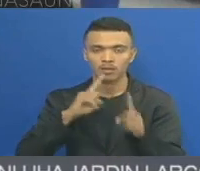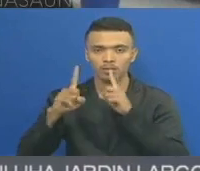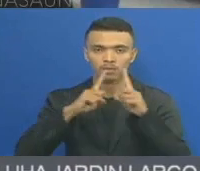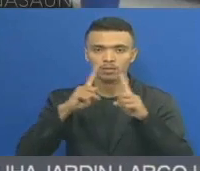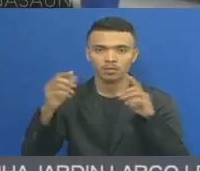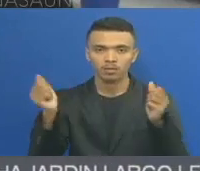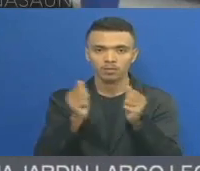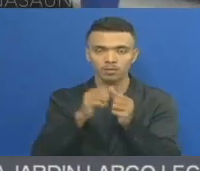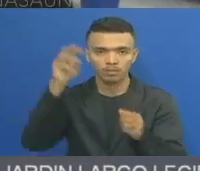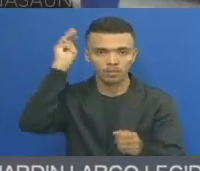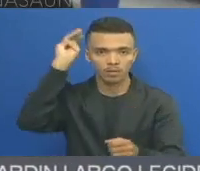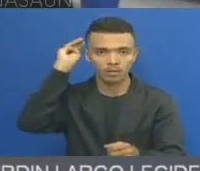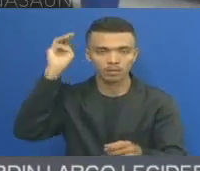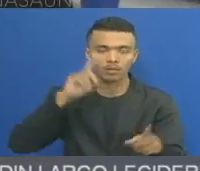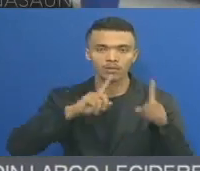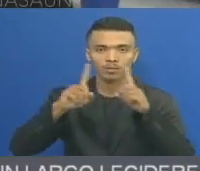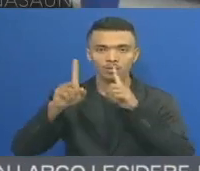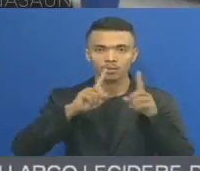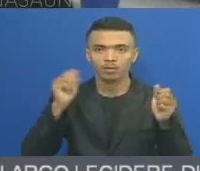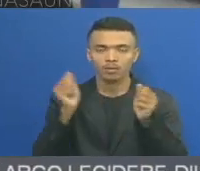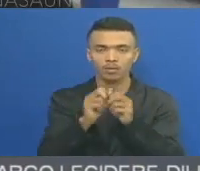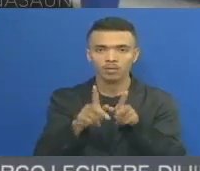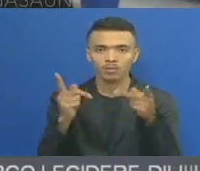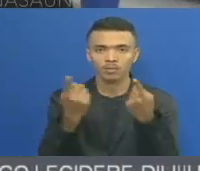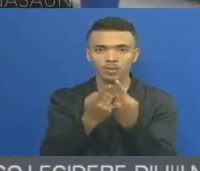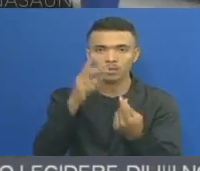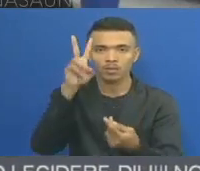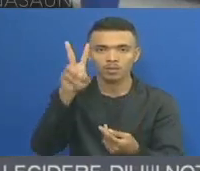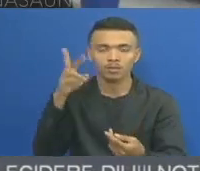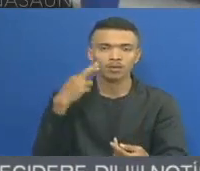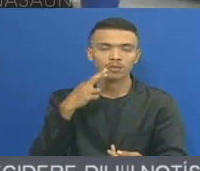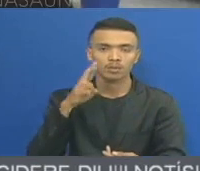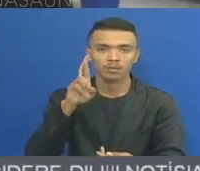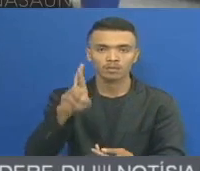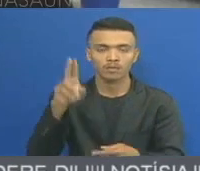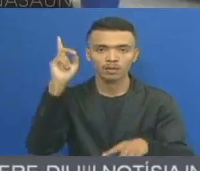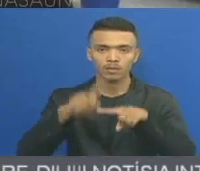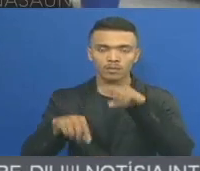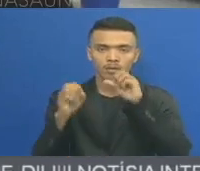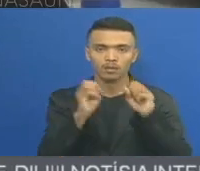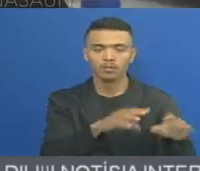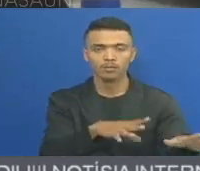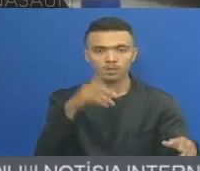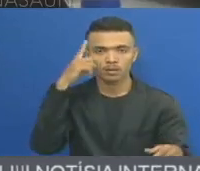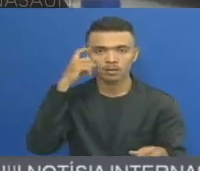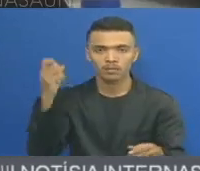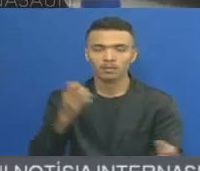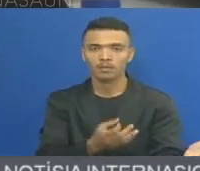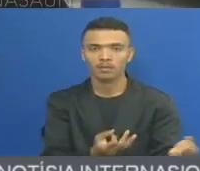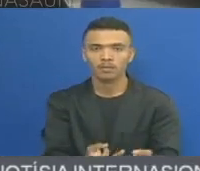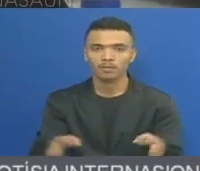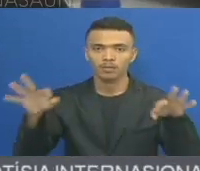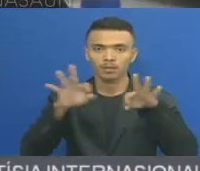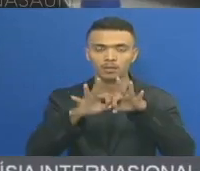Bar para bolona companhia rua para ouça solucionar o problema né lá bebe os queridos que botam então botam né importante mas